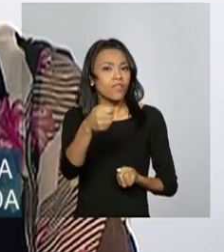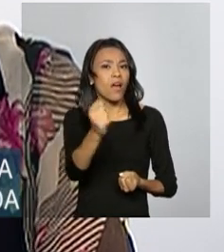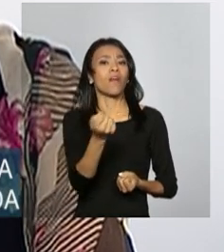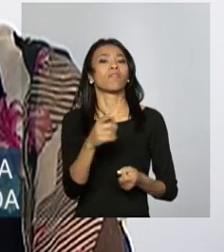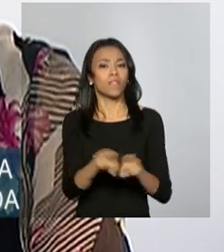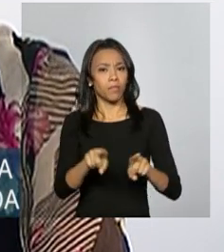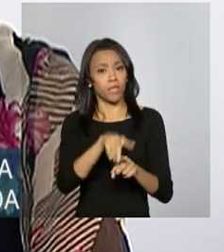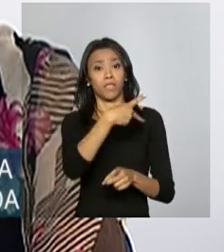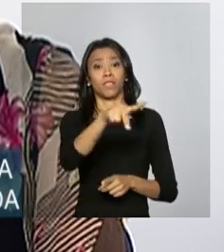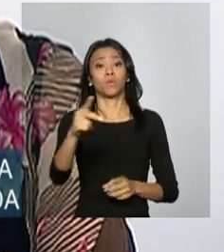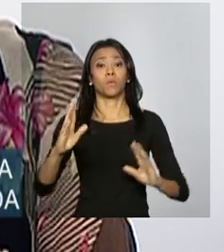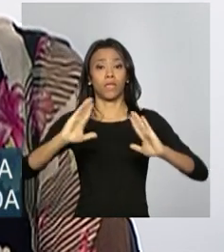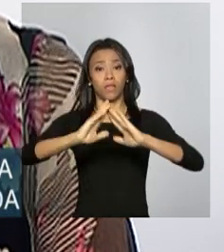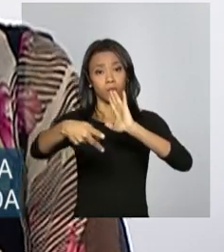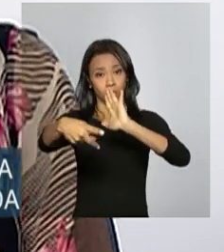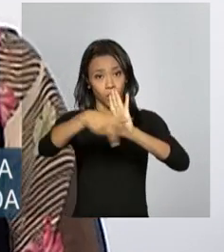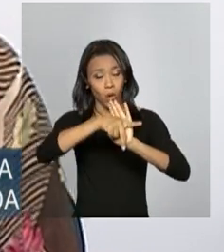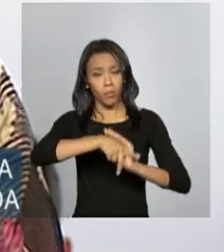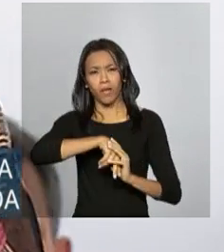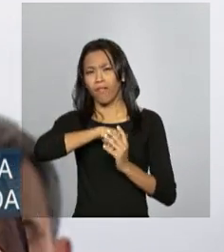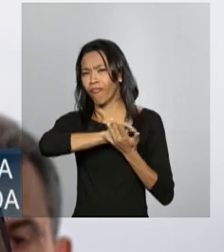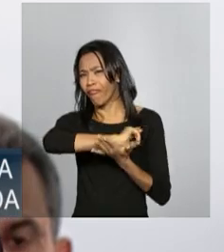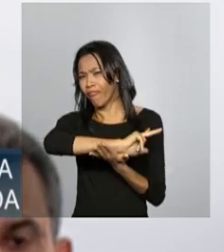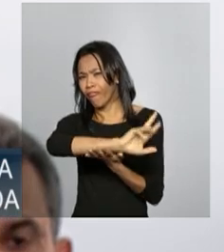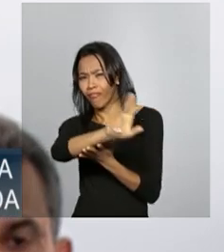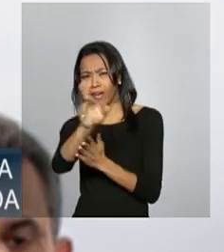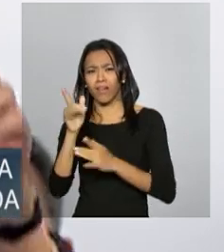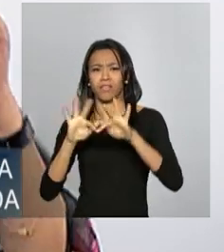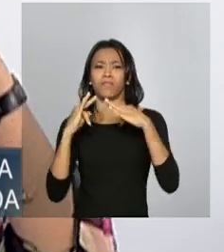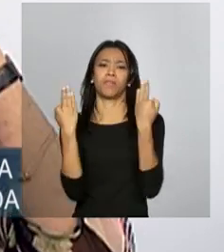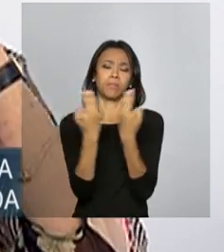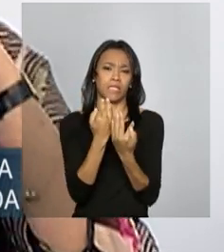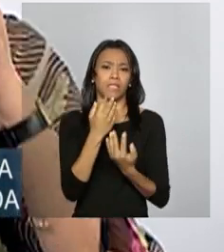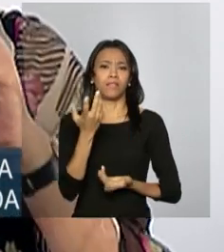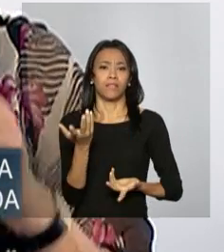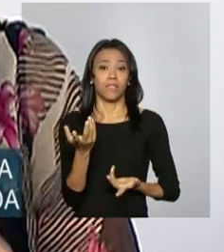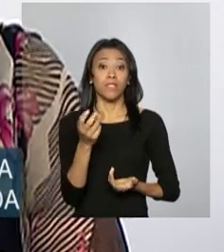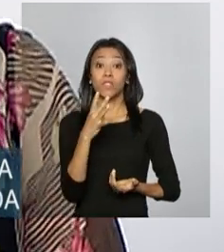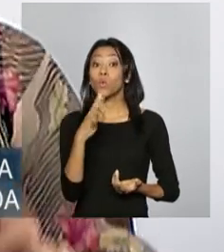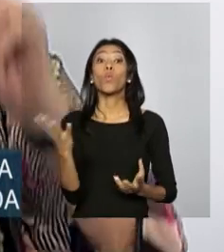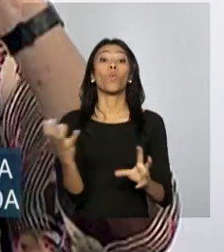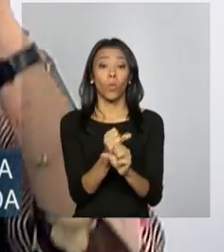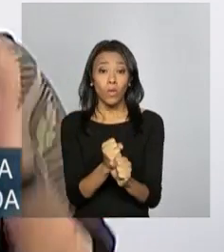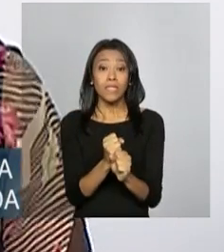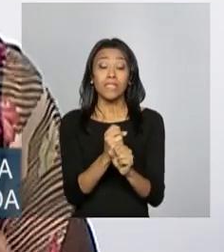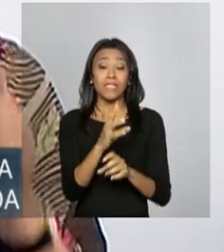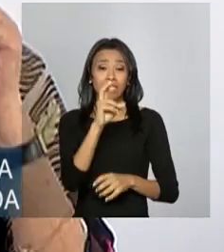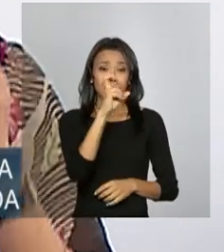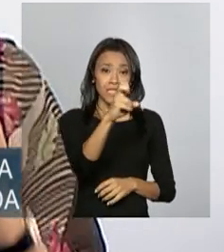sua casa própria, com várias outras famílias. São